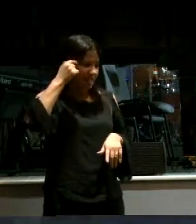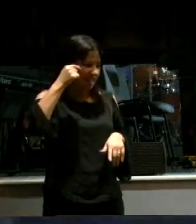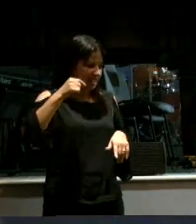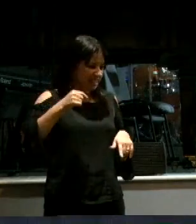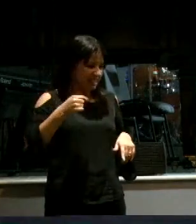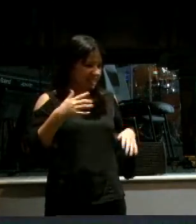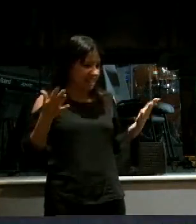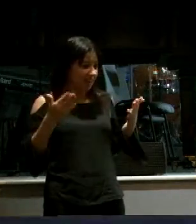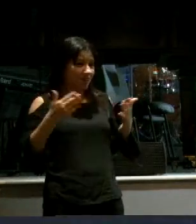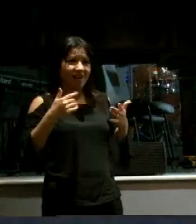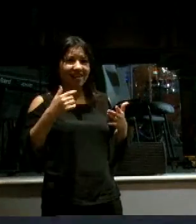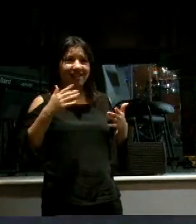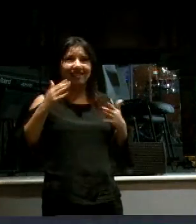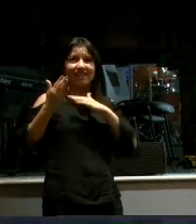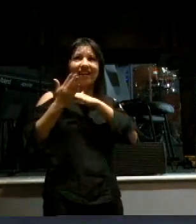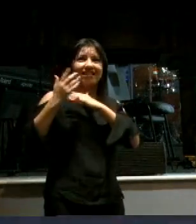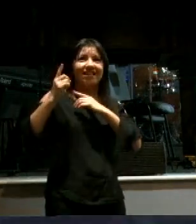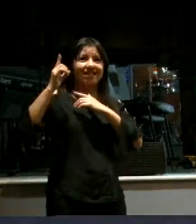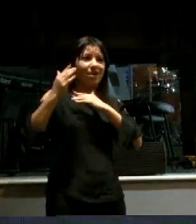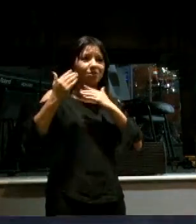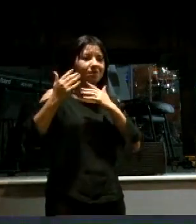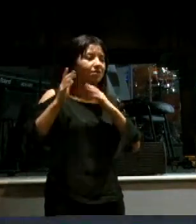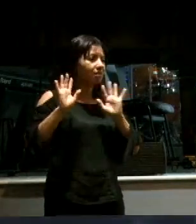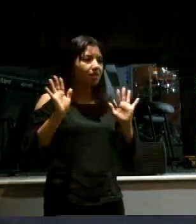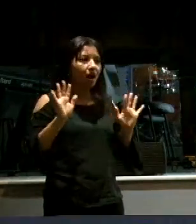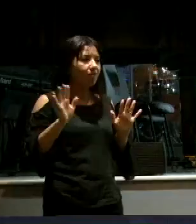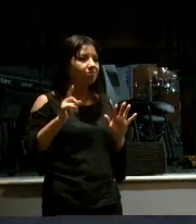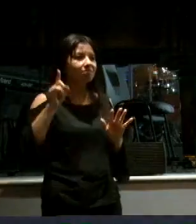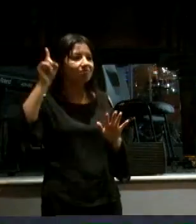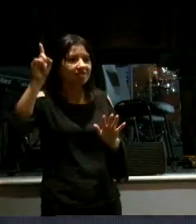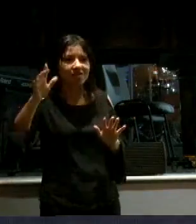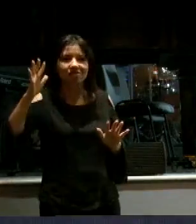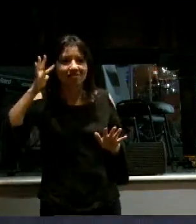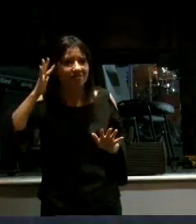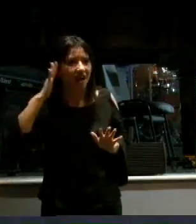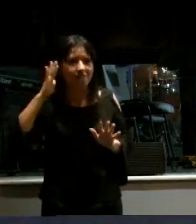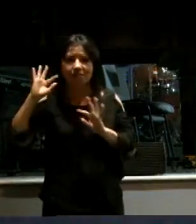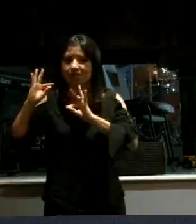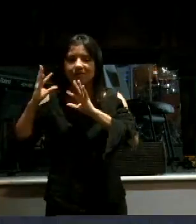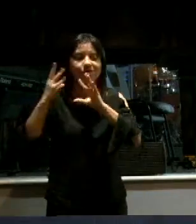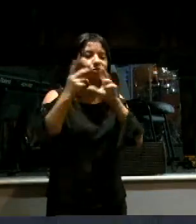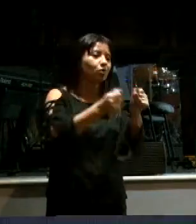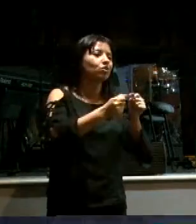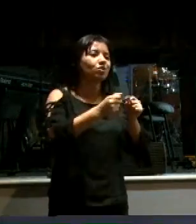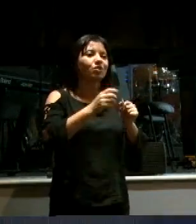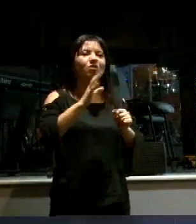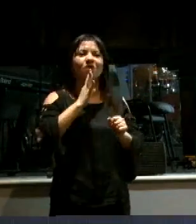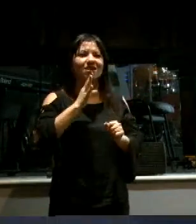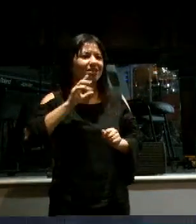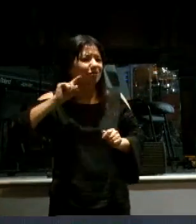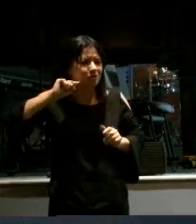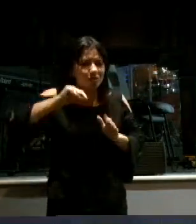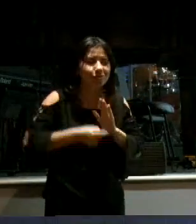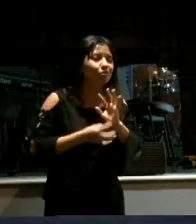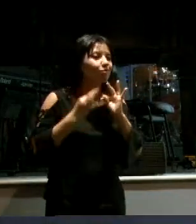Deus nunca passou por isso. Ele sabe de tudo. Ele sabe tudo a respeito da tua vida. Ele sabe de todos os caminhos, os perigos,